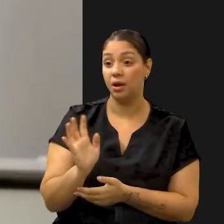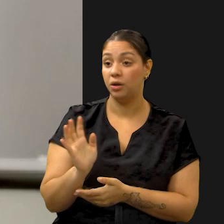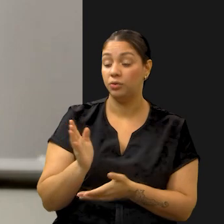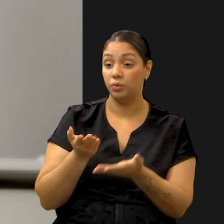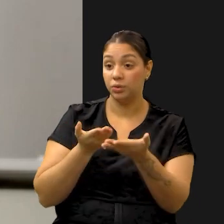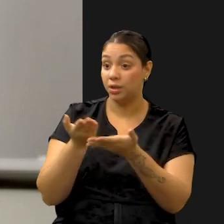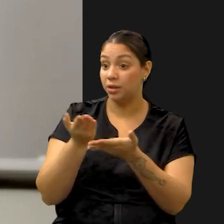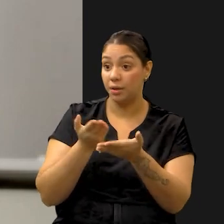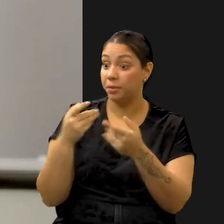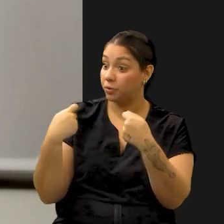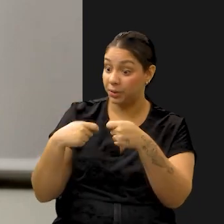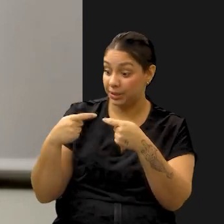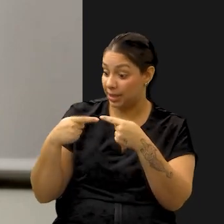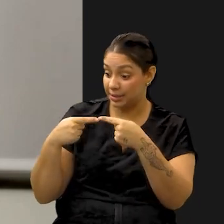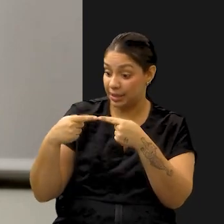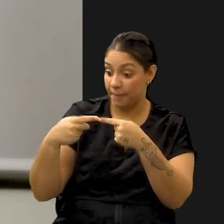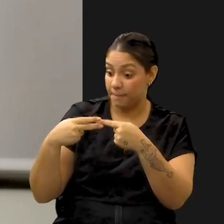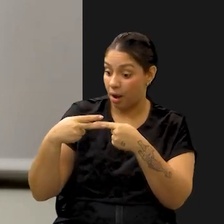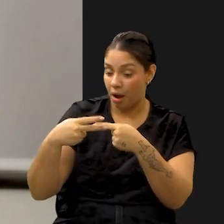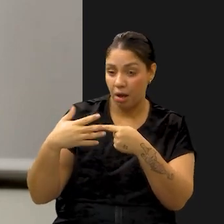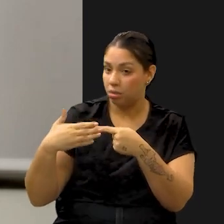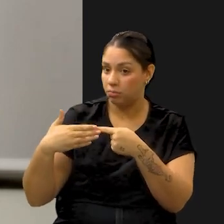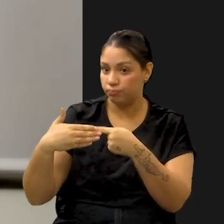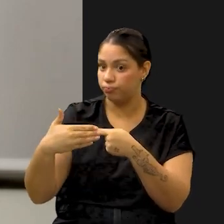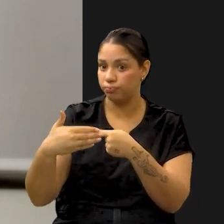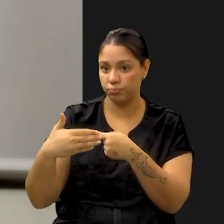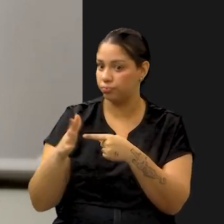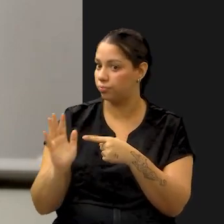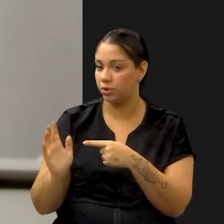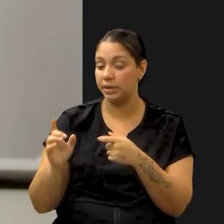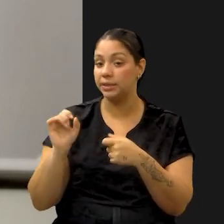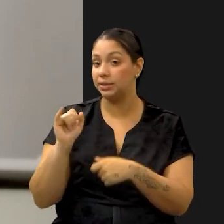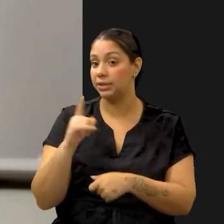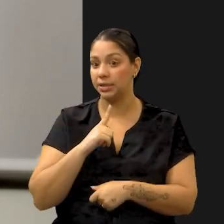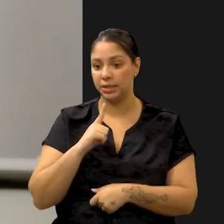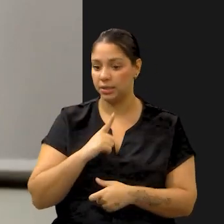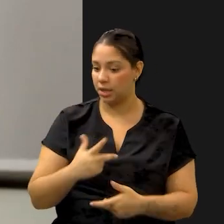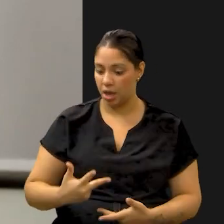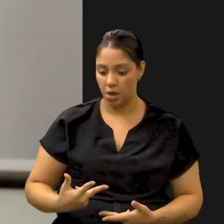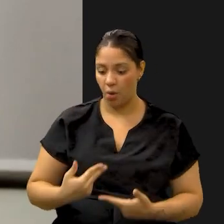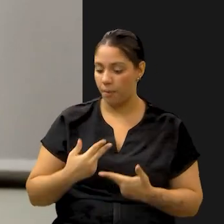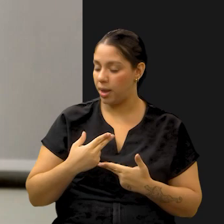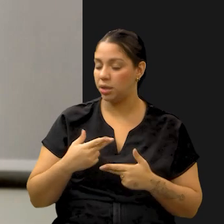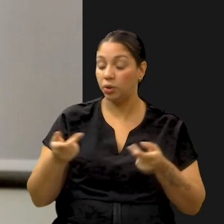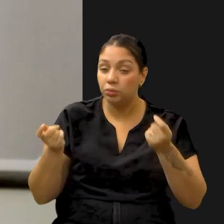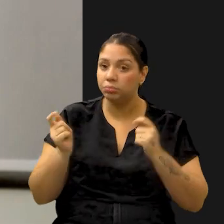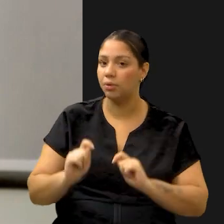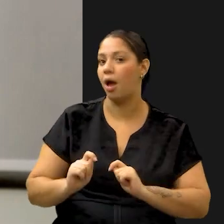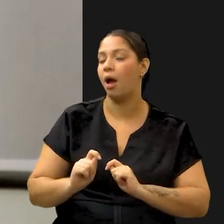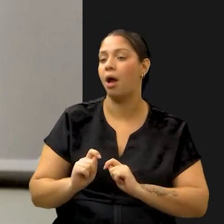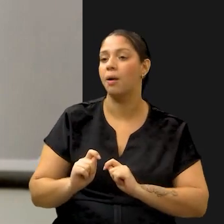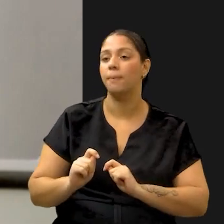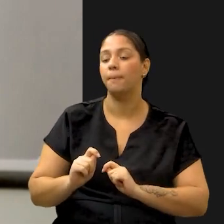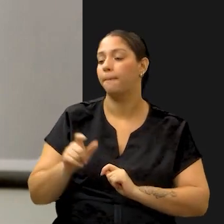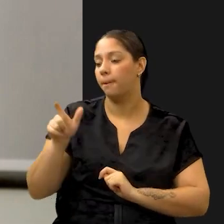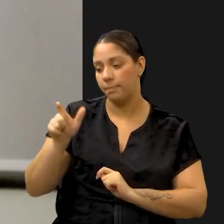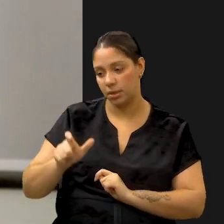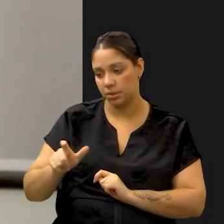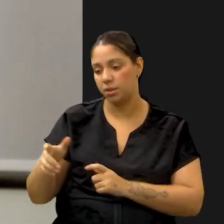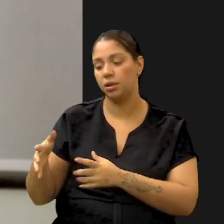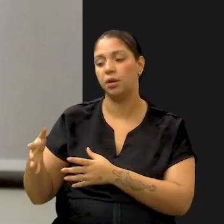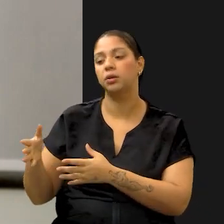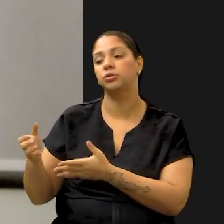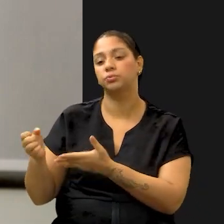Não, o tratamento ele tem que ser nas próximas semanas, né? Então, se o paciente tem condição de ser operado, o paciente vai